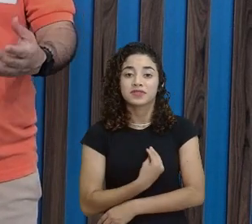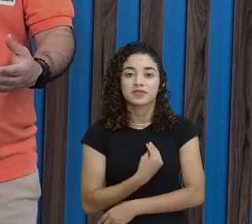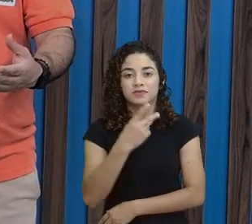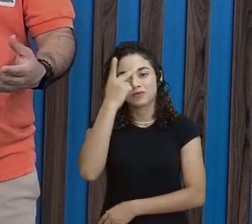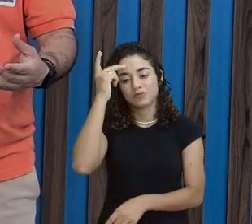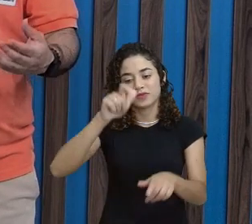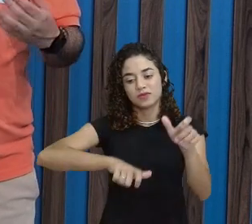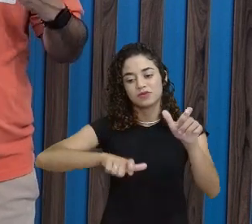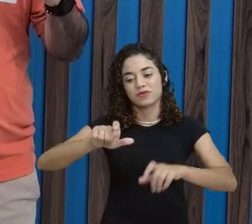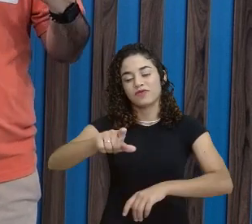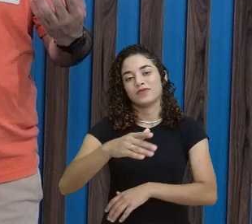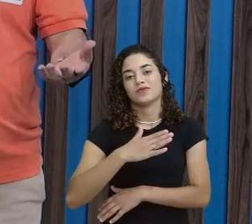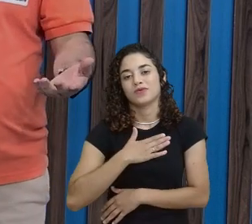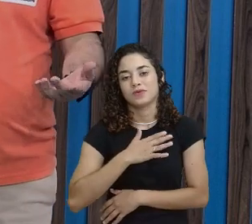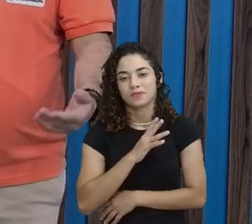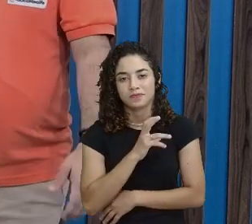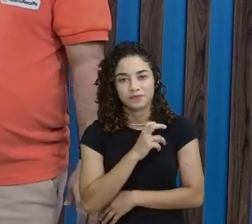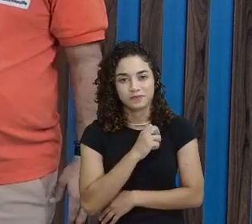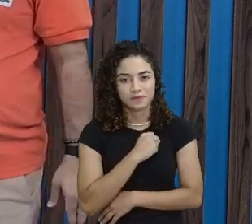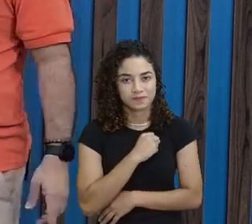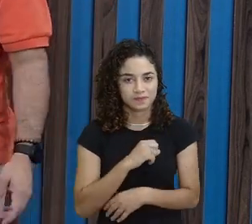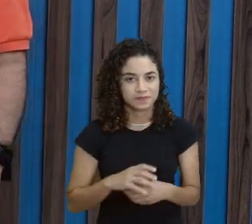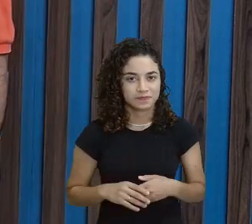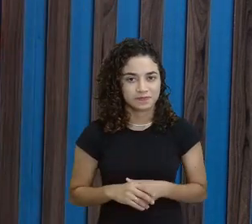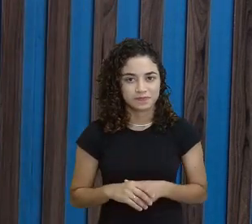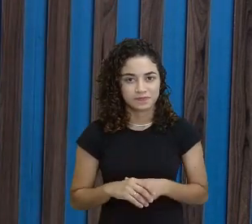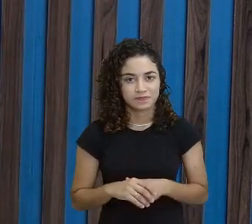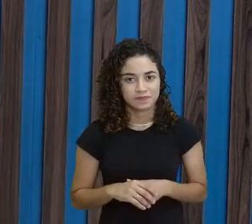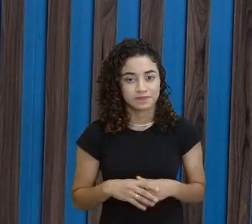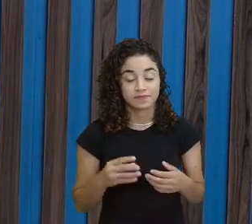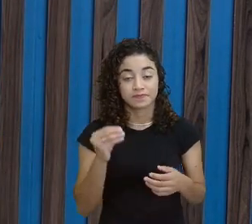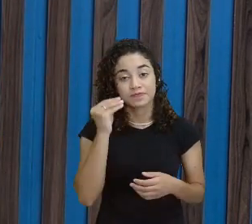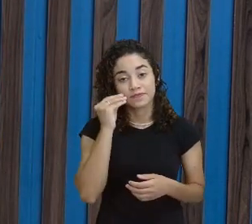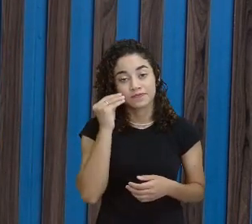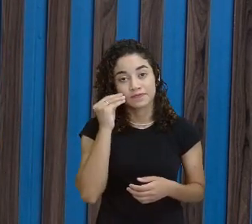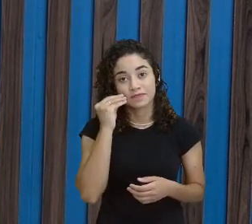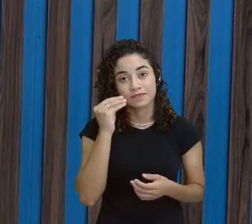junto de você, certo? Então, tentar colocar a